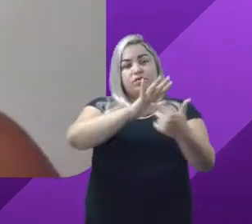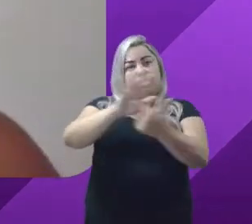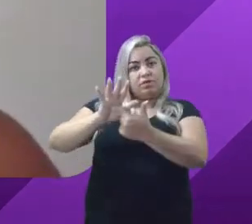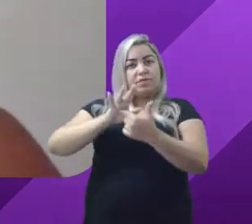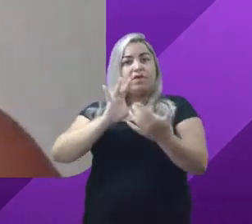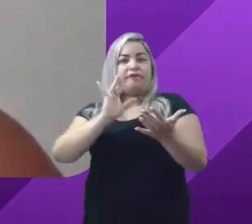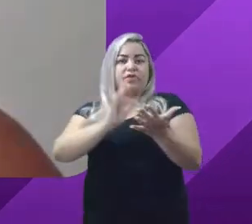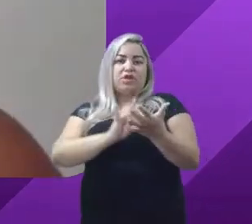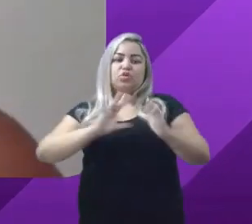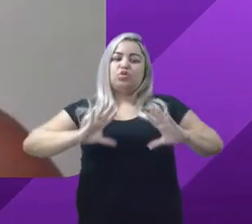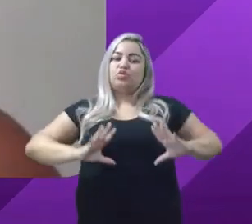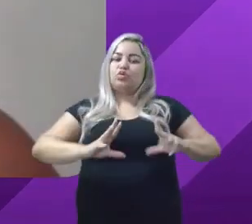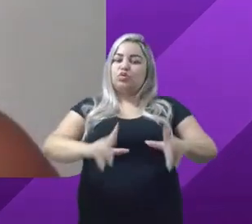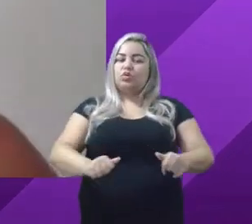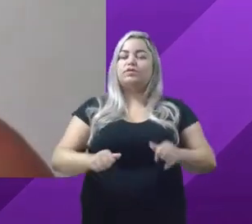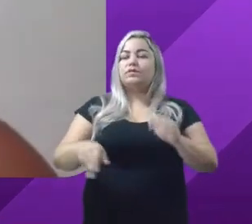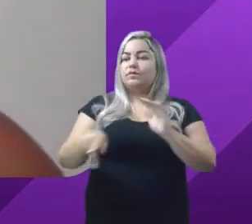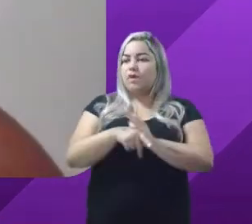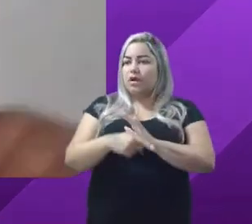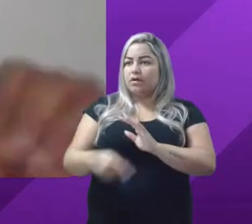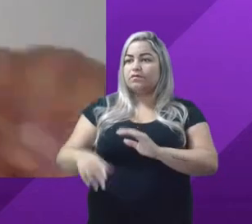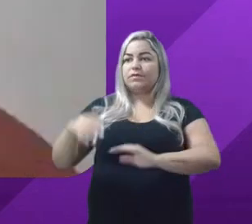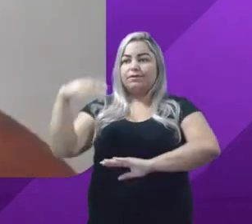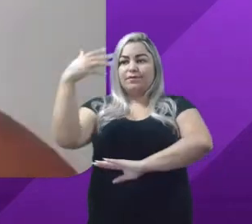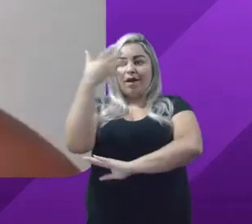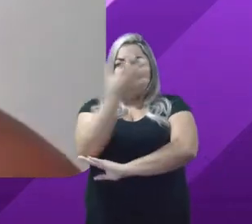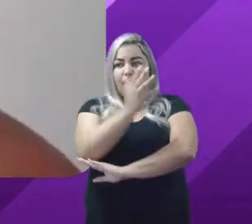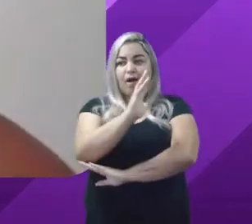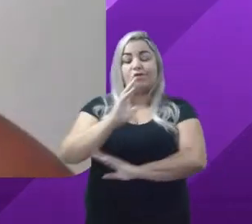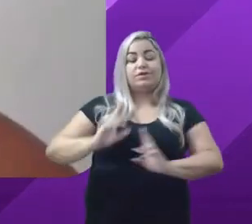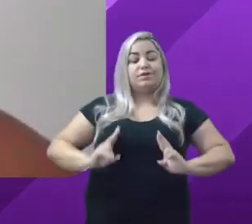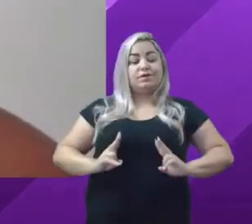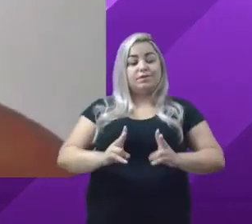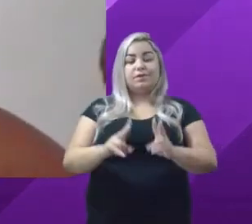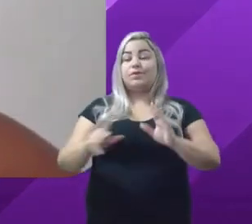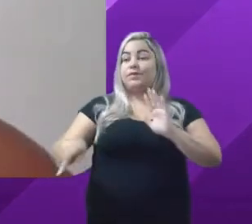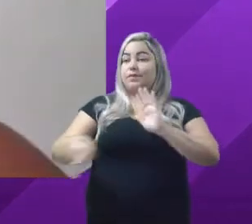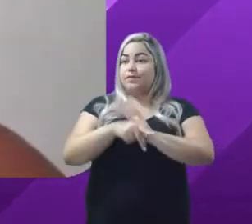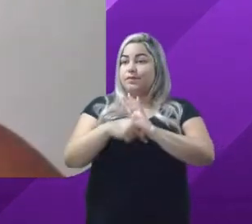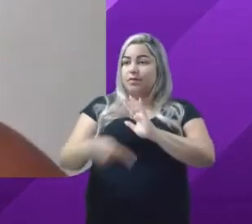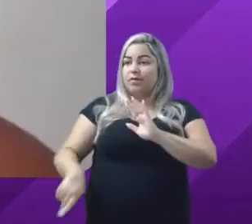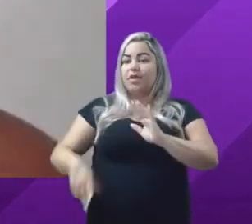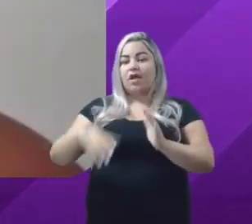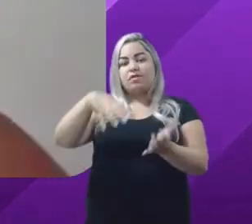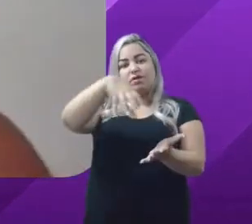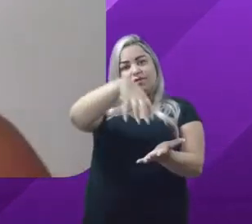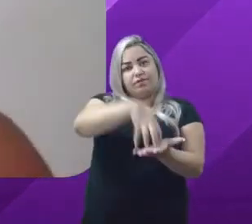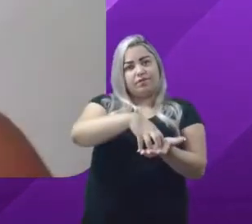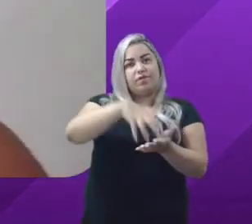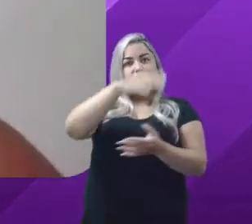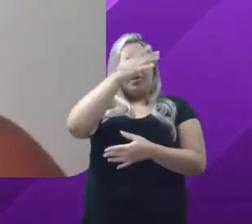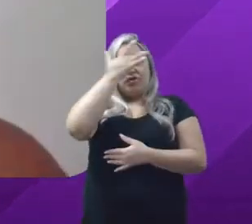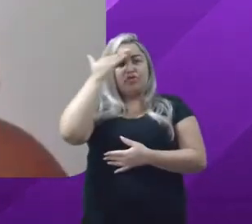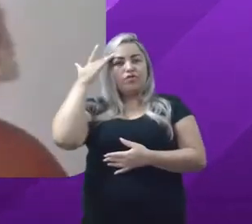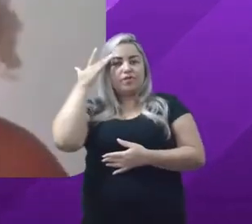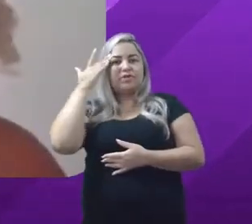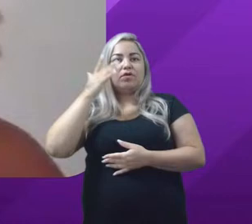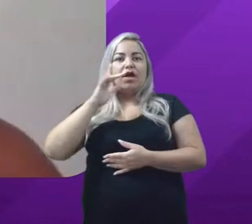na verdade, todos os danos ambientais sempre pertencem a territórios de